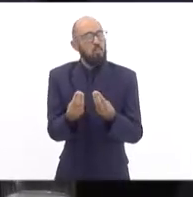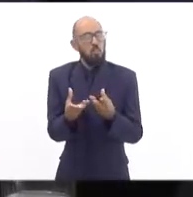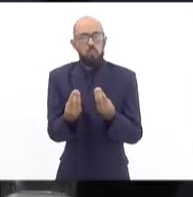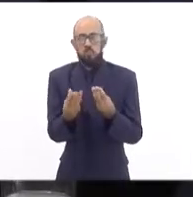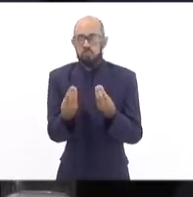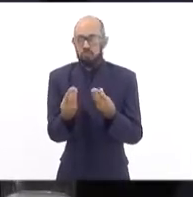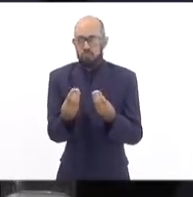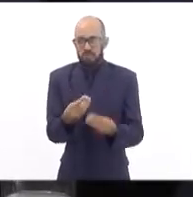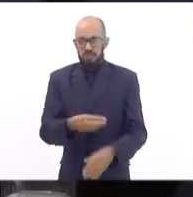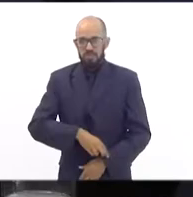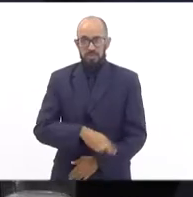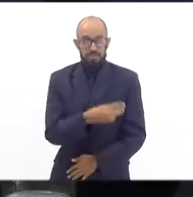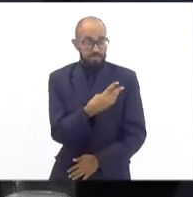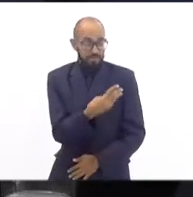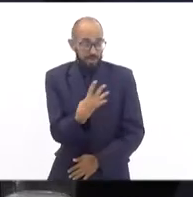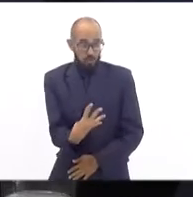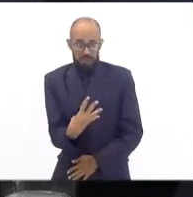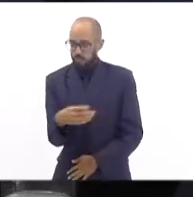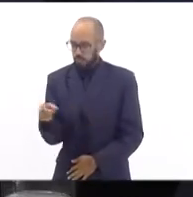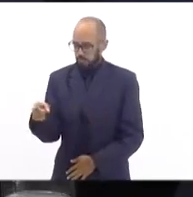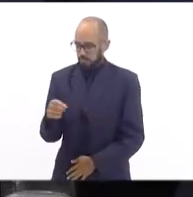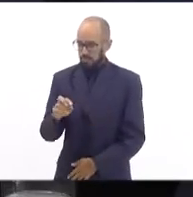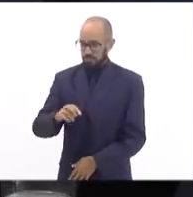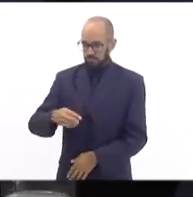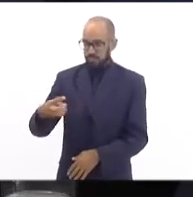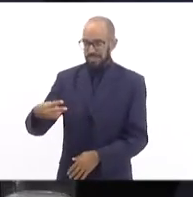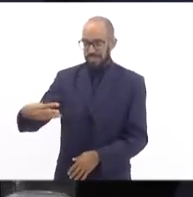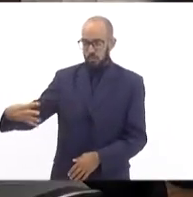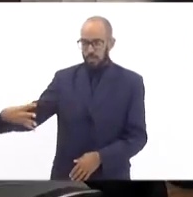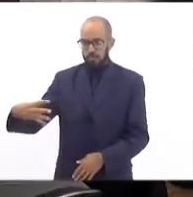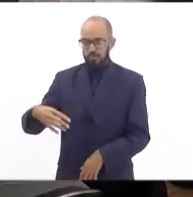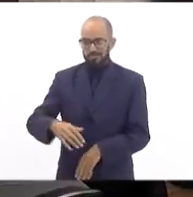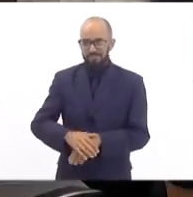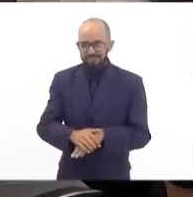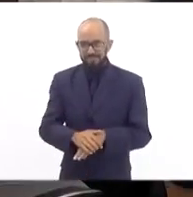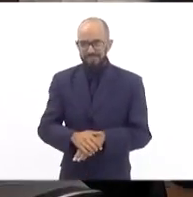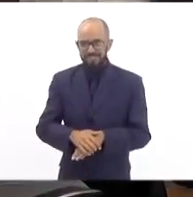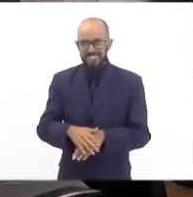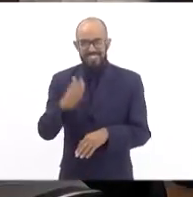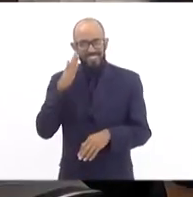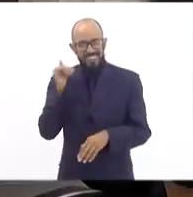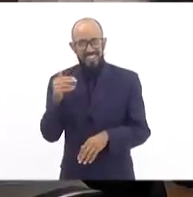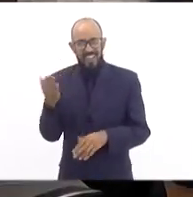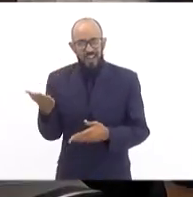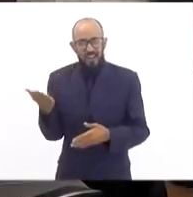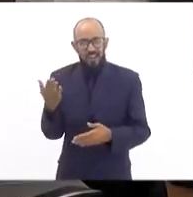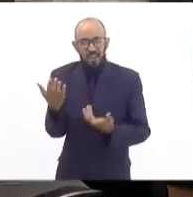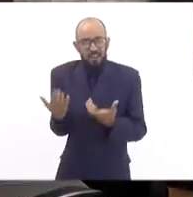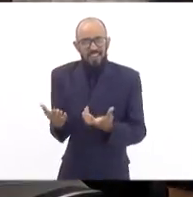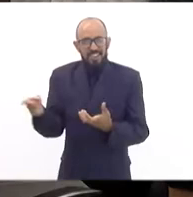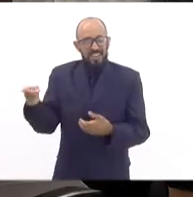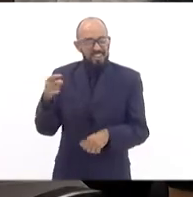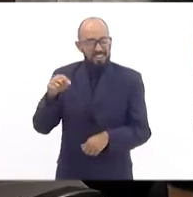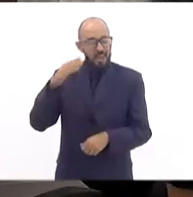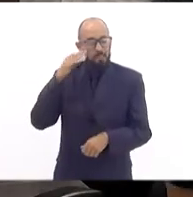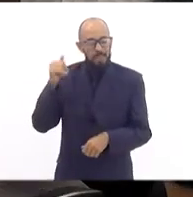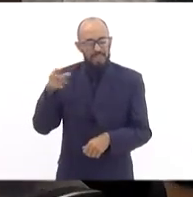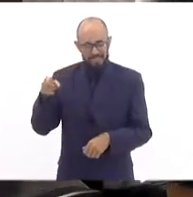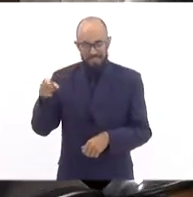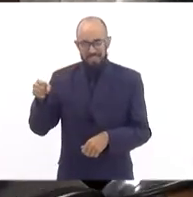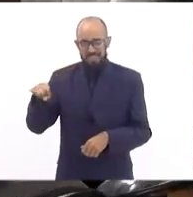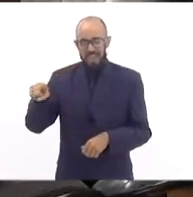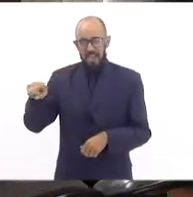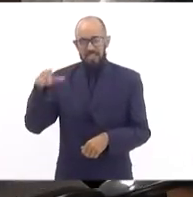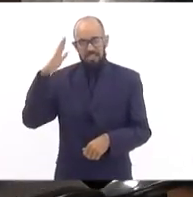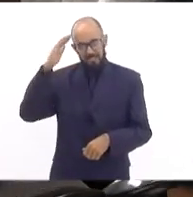estações. 34. Muitas. Eu queria que a usuária respondesse, ela presidente. Pode... Mas